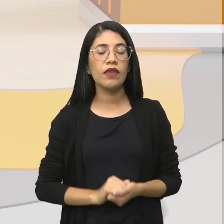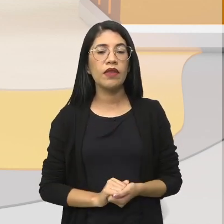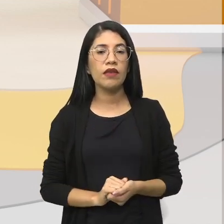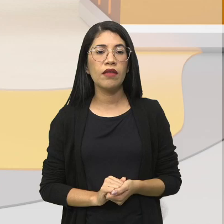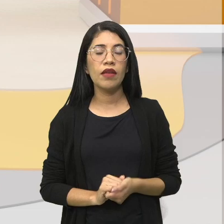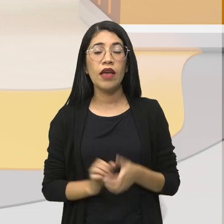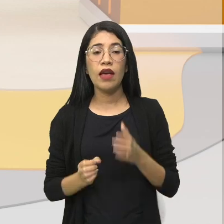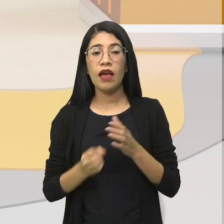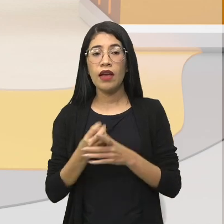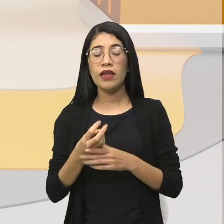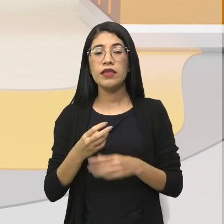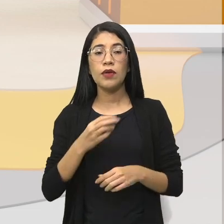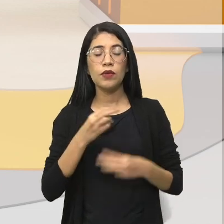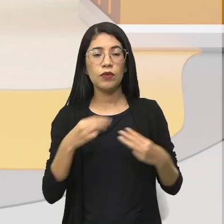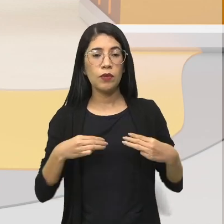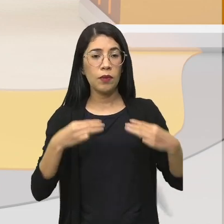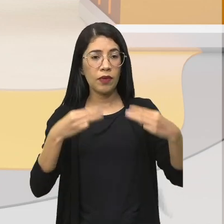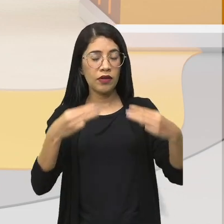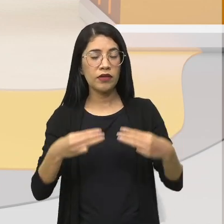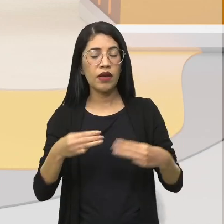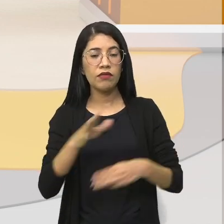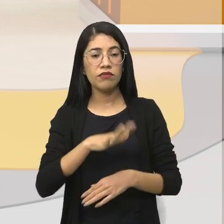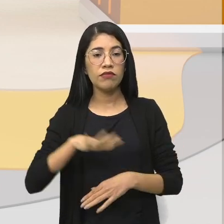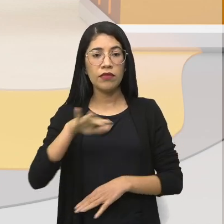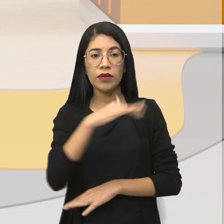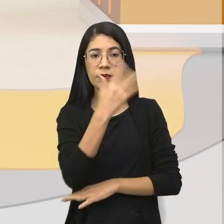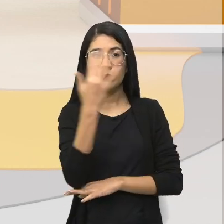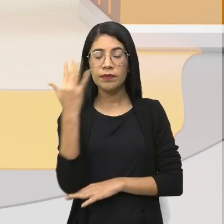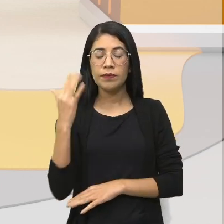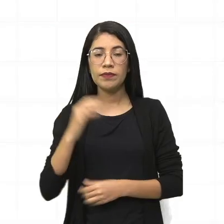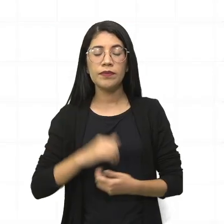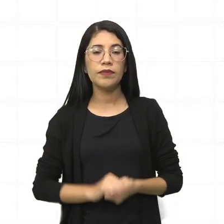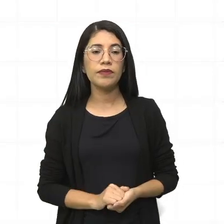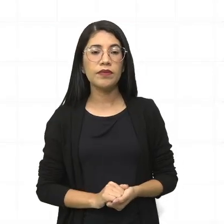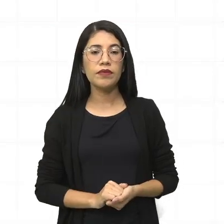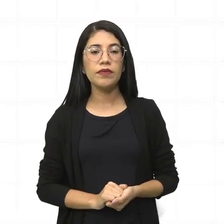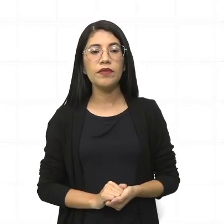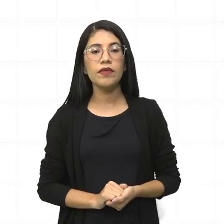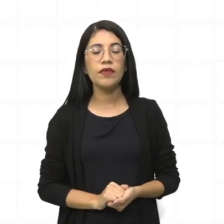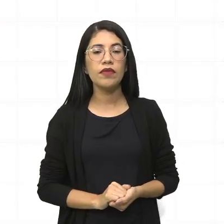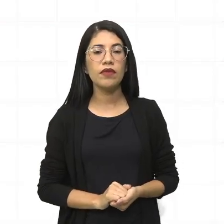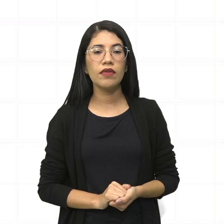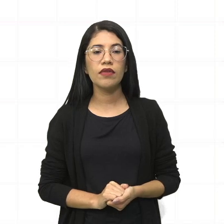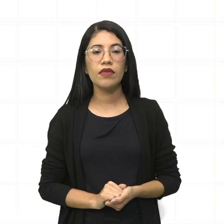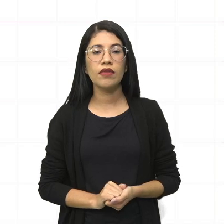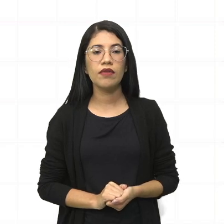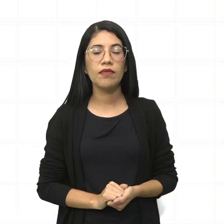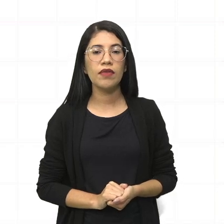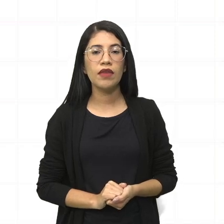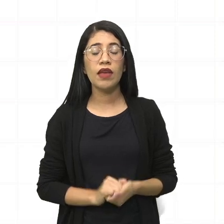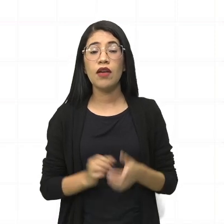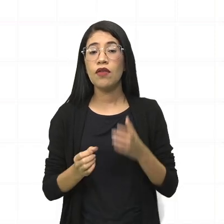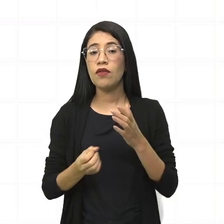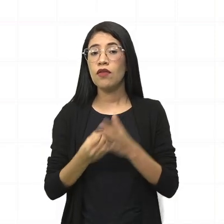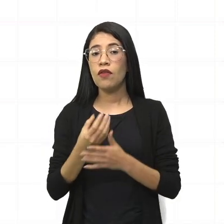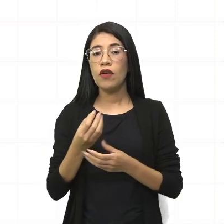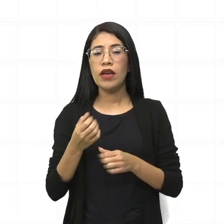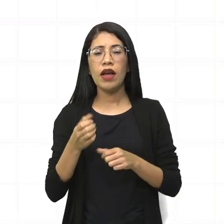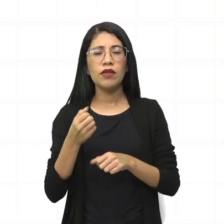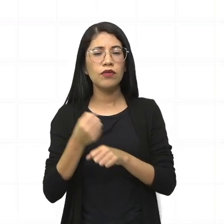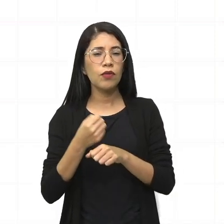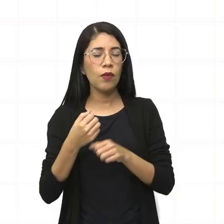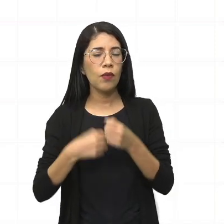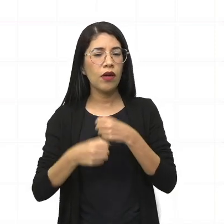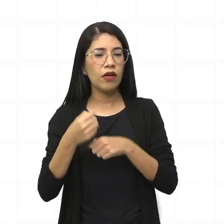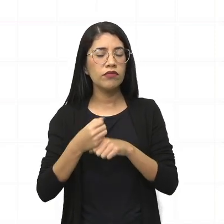do Ministério, né, do Meio Ambiente. O Ministério do Meio Ambiente, que foi criado aí na época